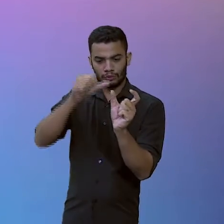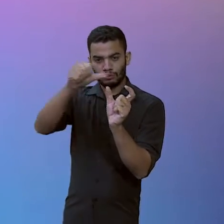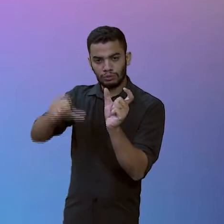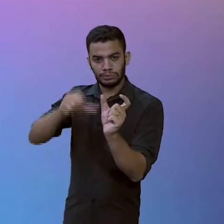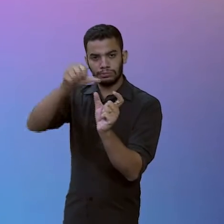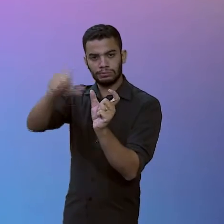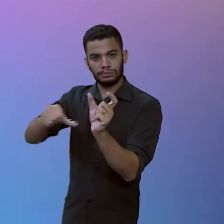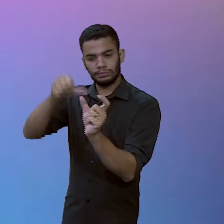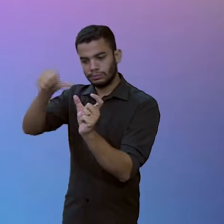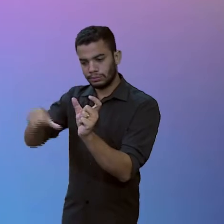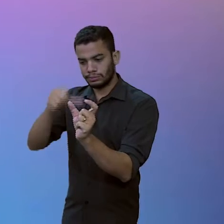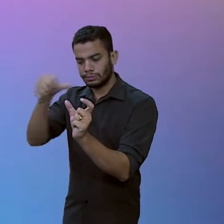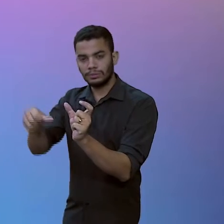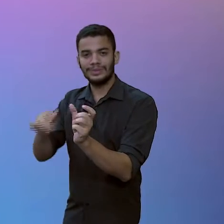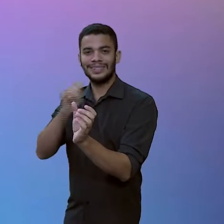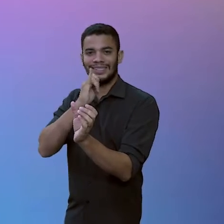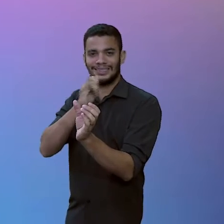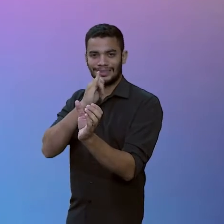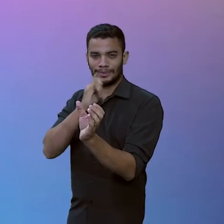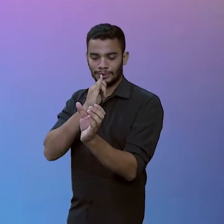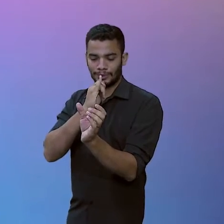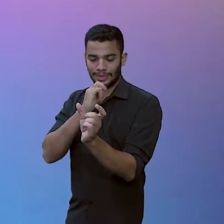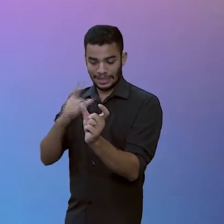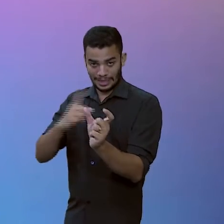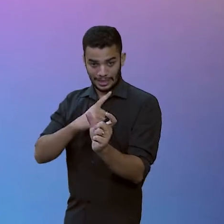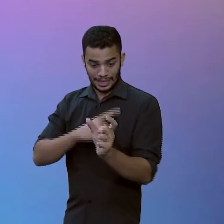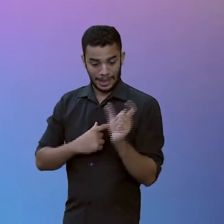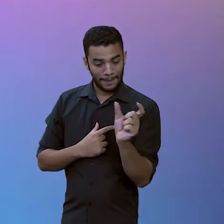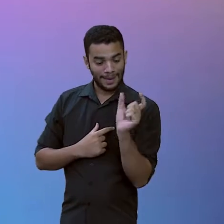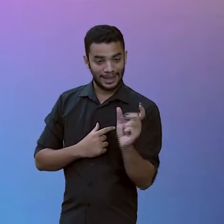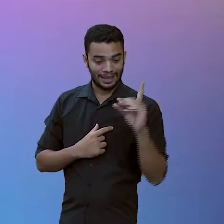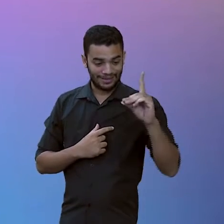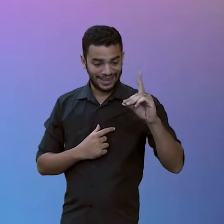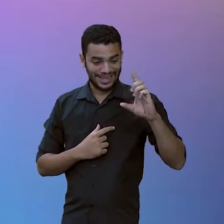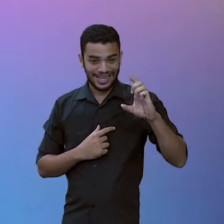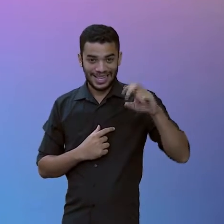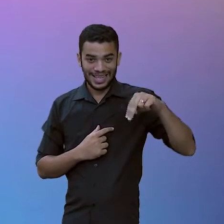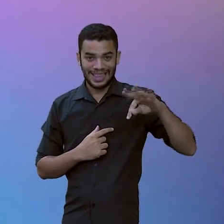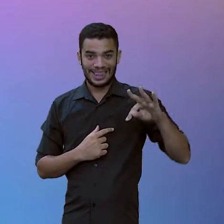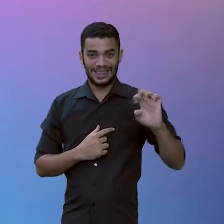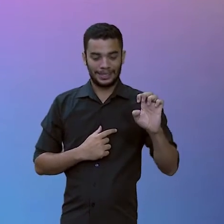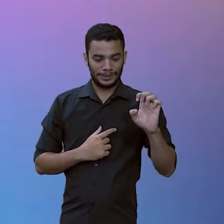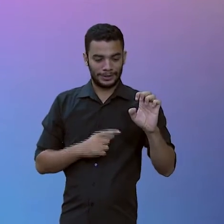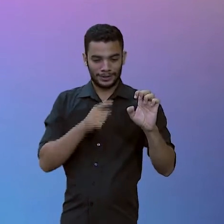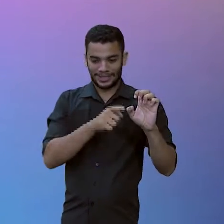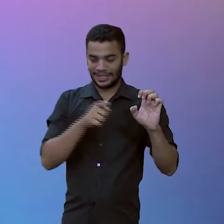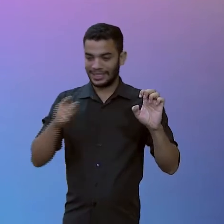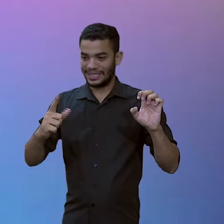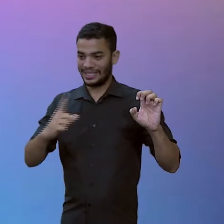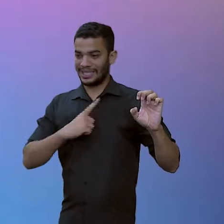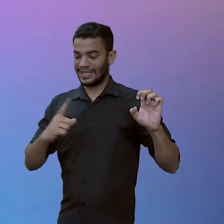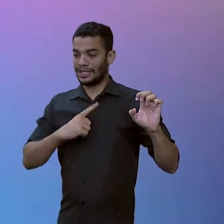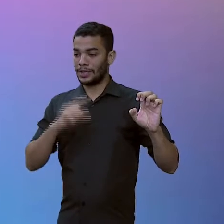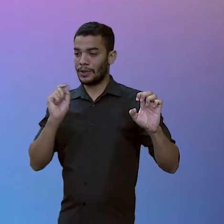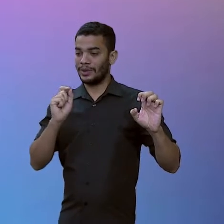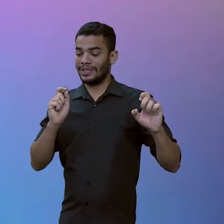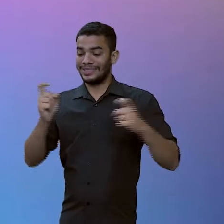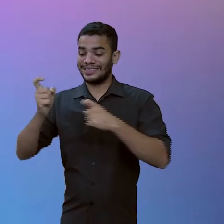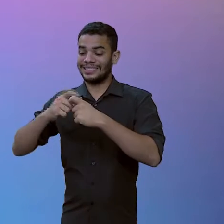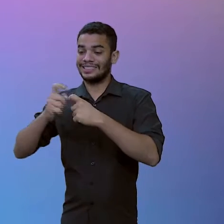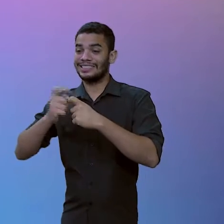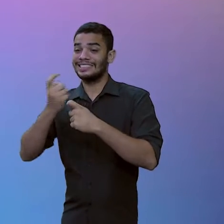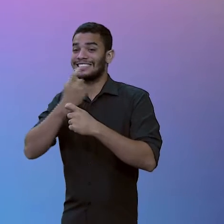de outras. Exemplo, dentista, derivado de dente. Agora, os substantivos concretos. Os